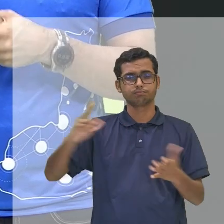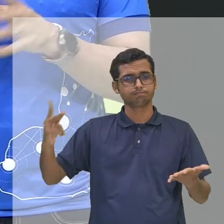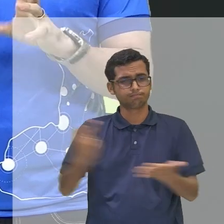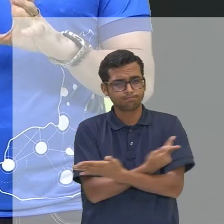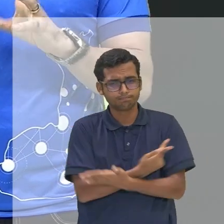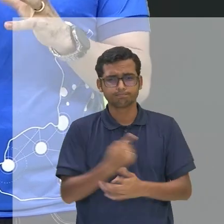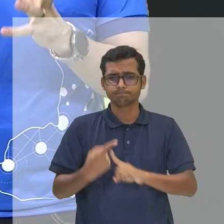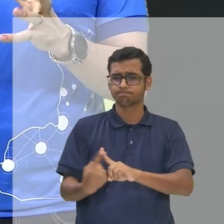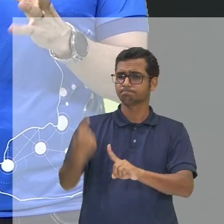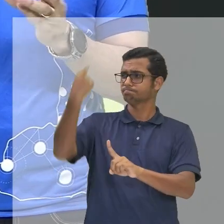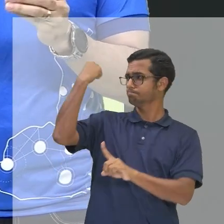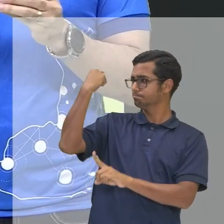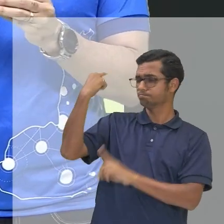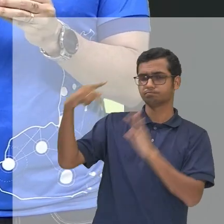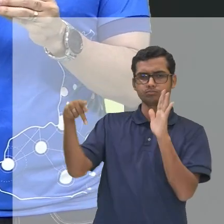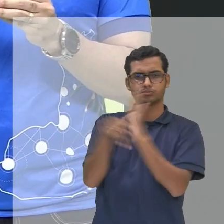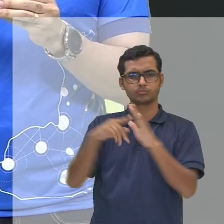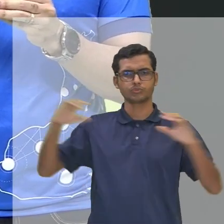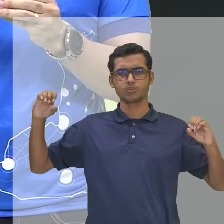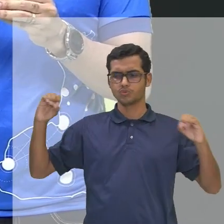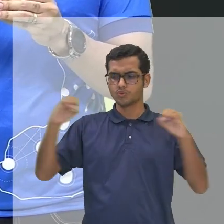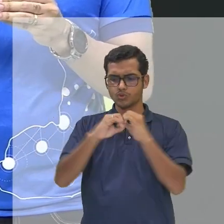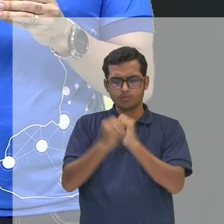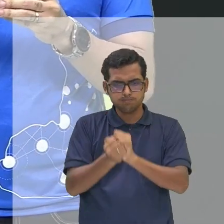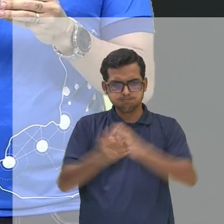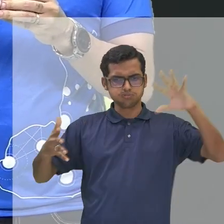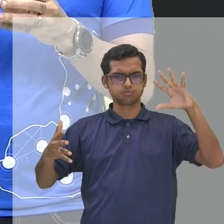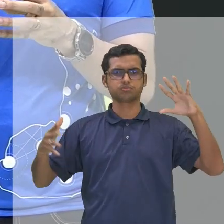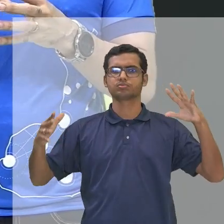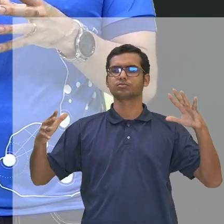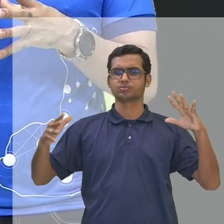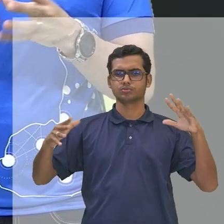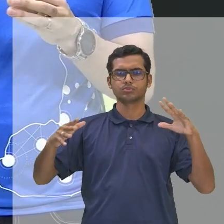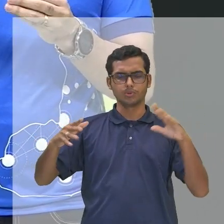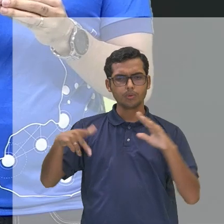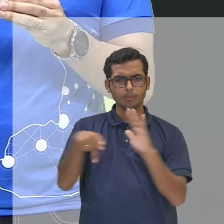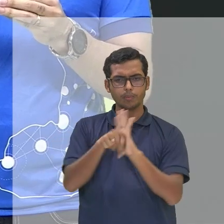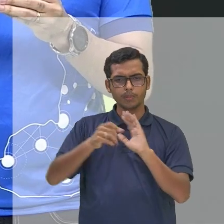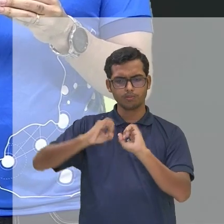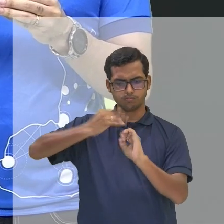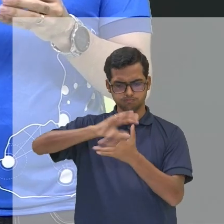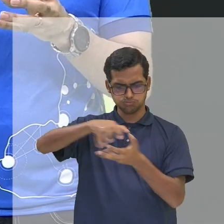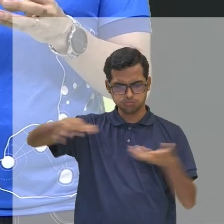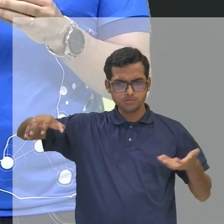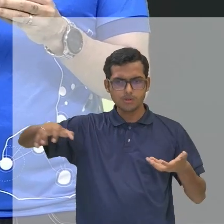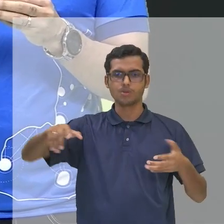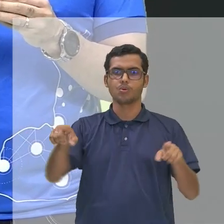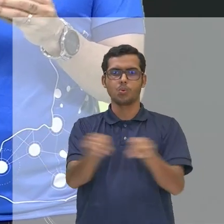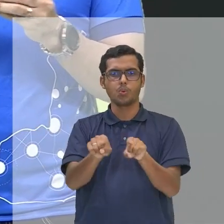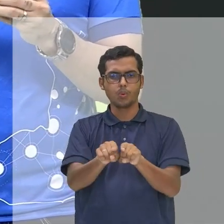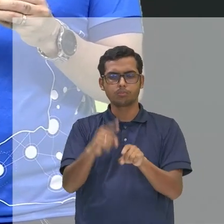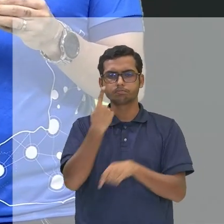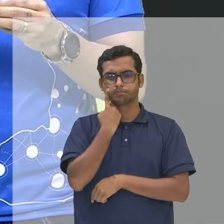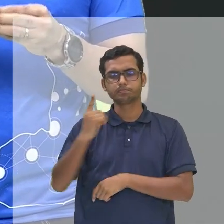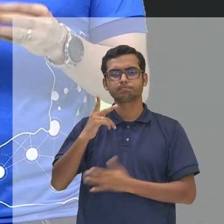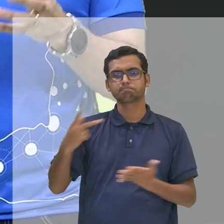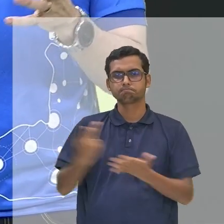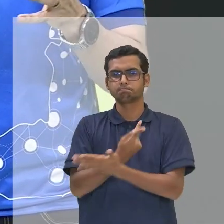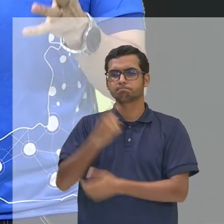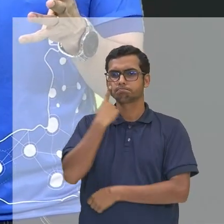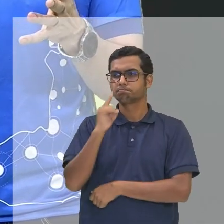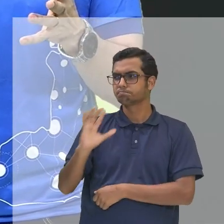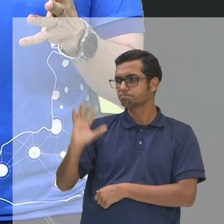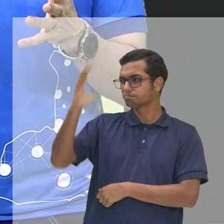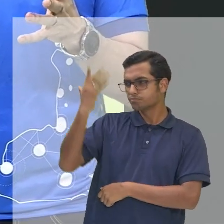atrás, quando ocorreu o Big Bang, onde as moléculas foram... ocorreu o momento